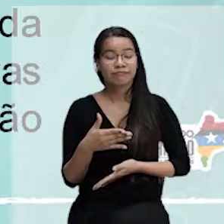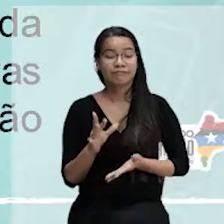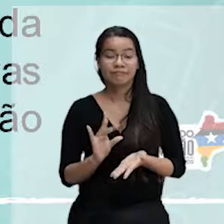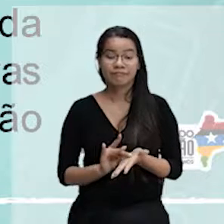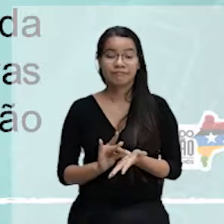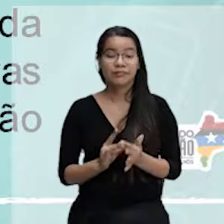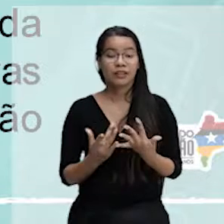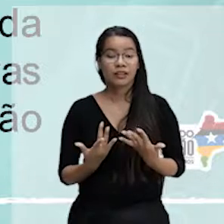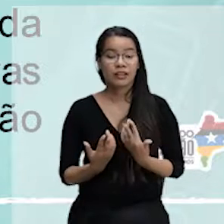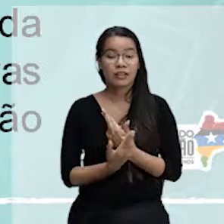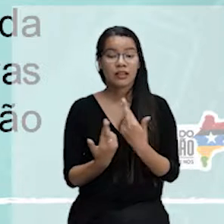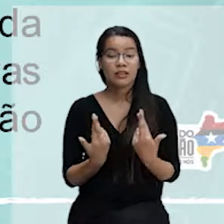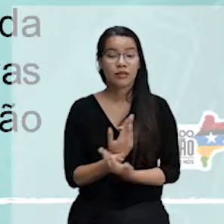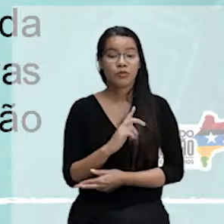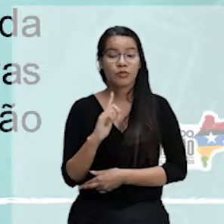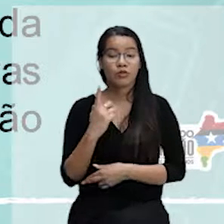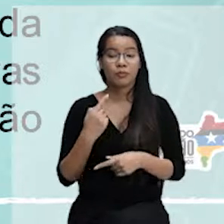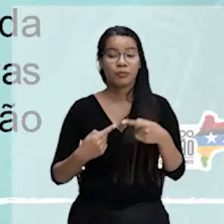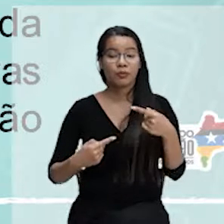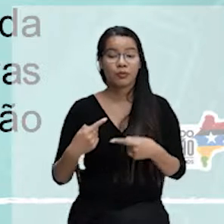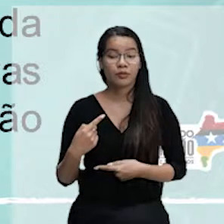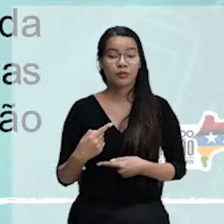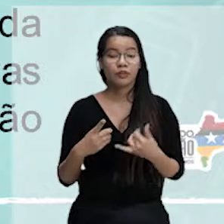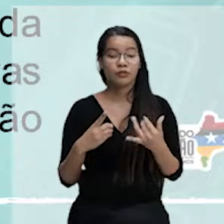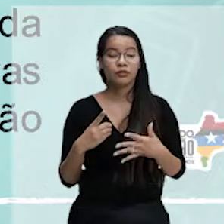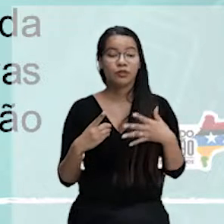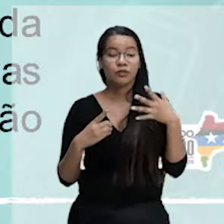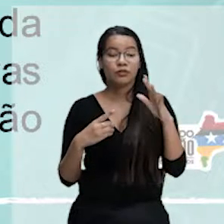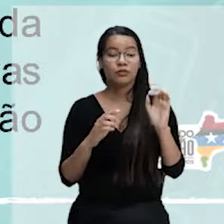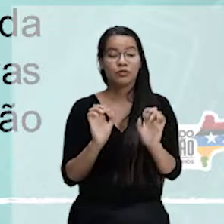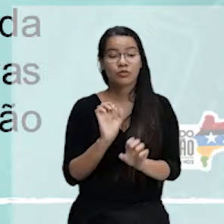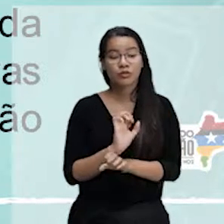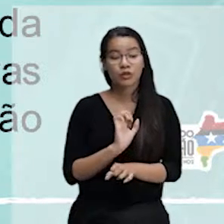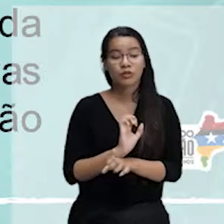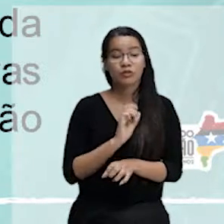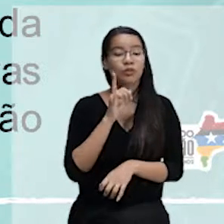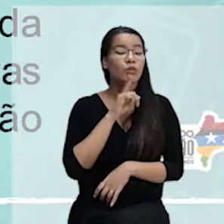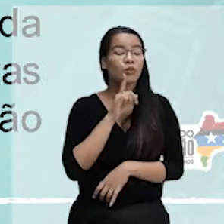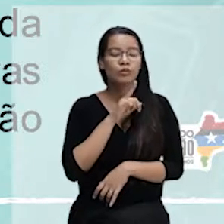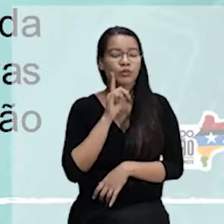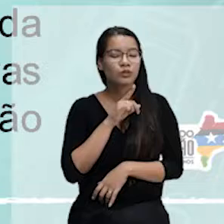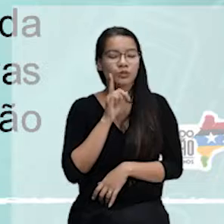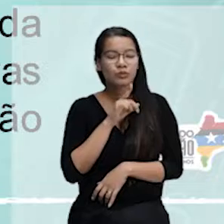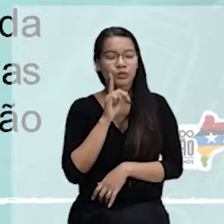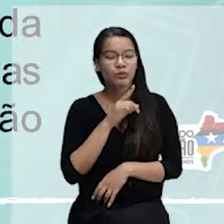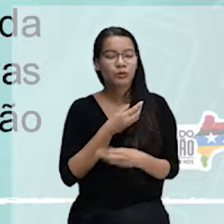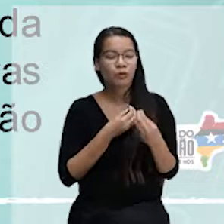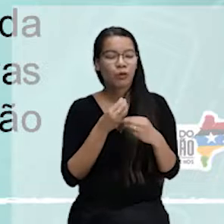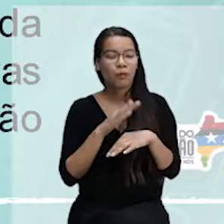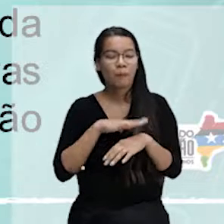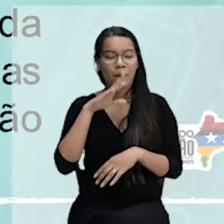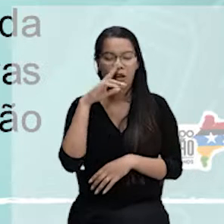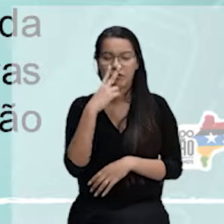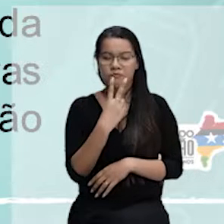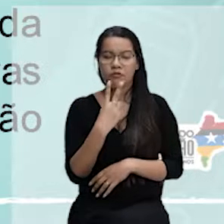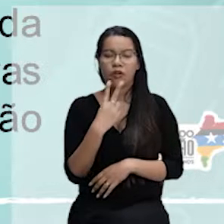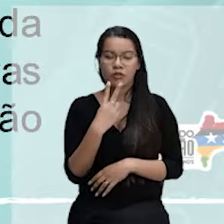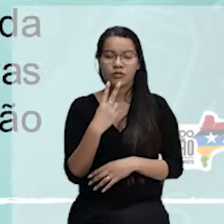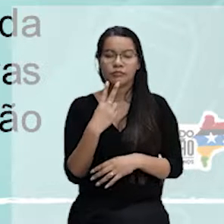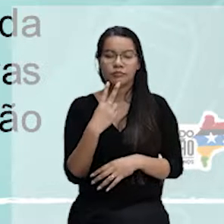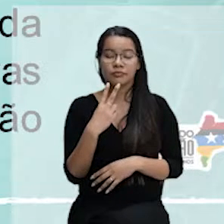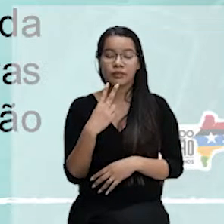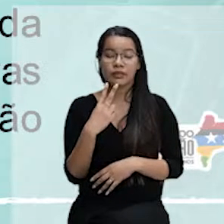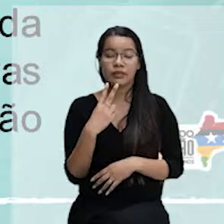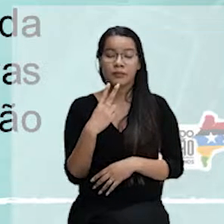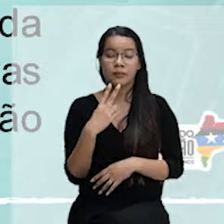de relações geopolíticas, definindo os Estados Unidos como potência hegemônica. O que